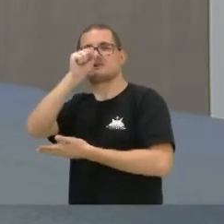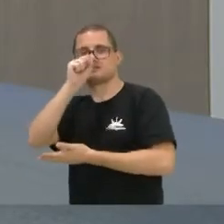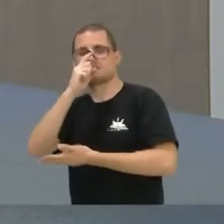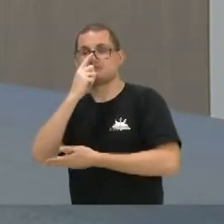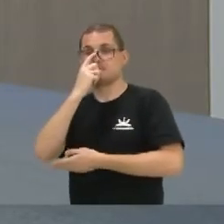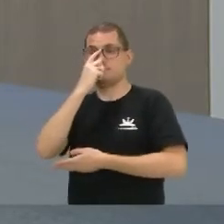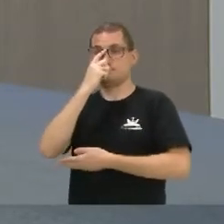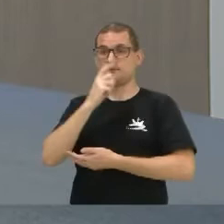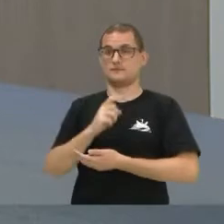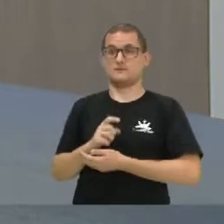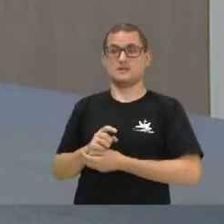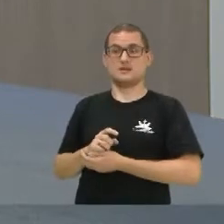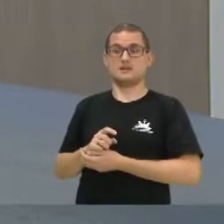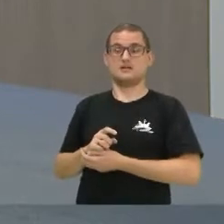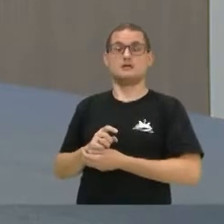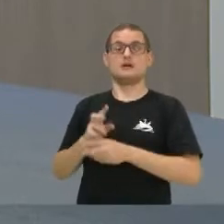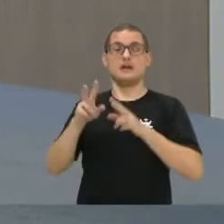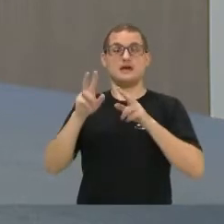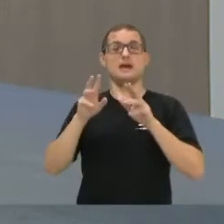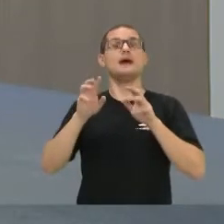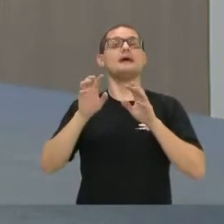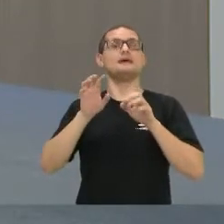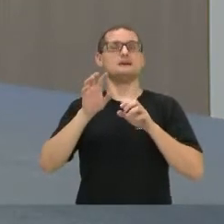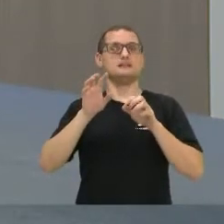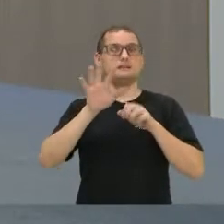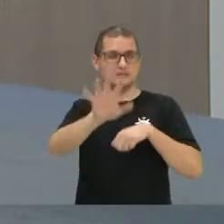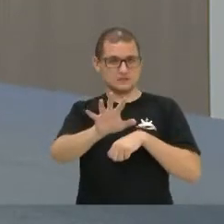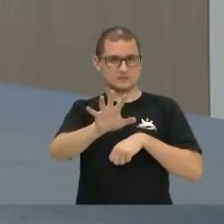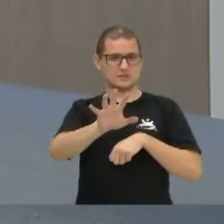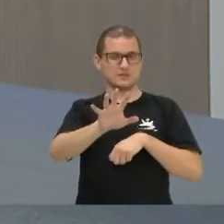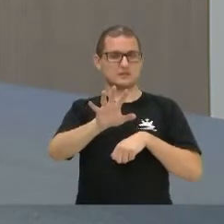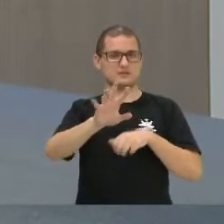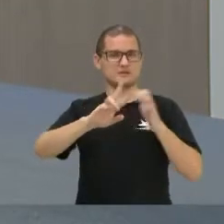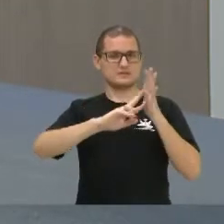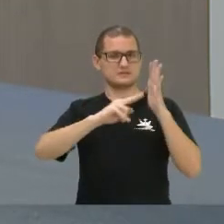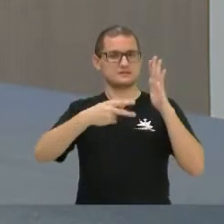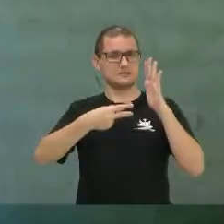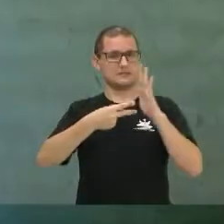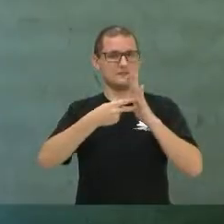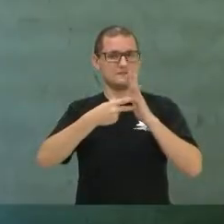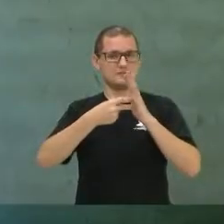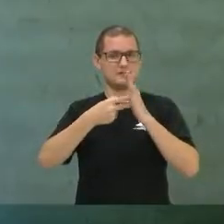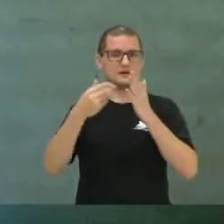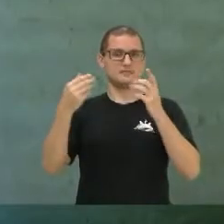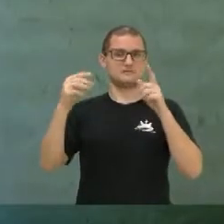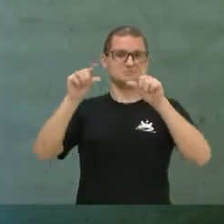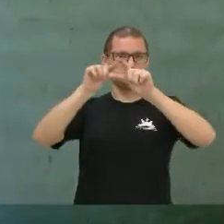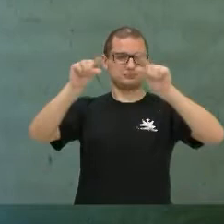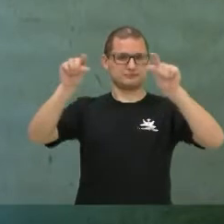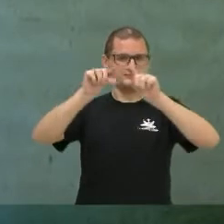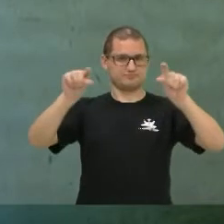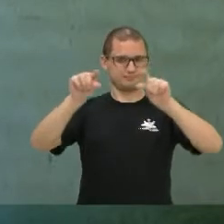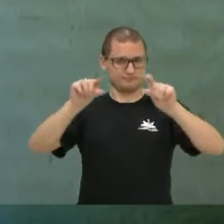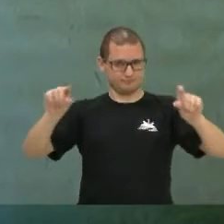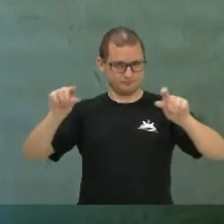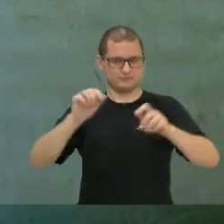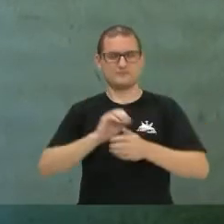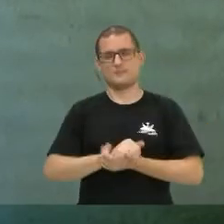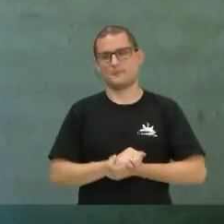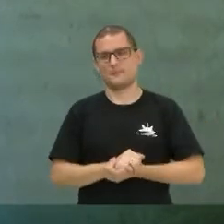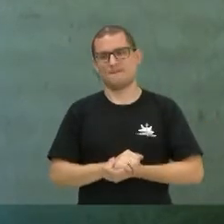e é este o jogo de imagens subjacente é isso que esse jogo de imagens o